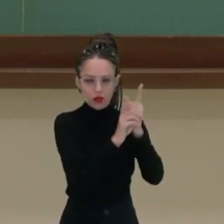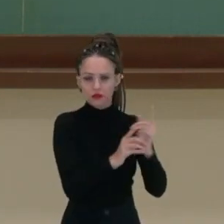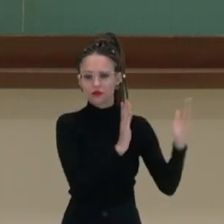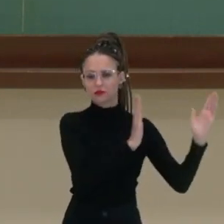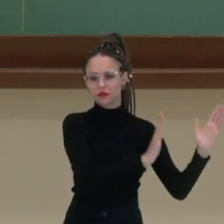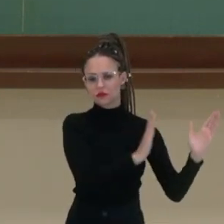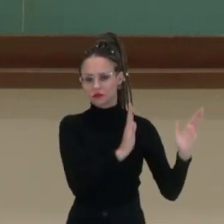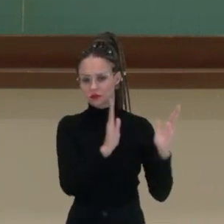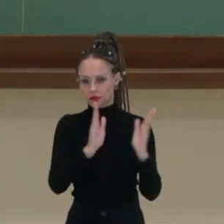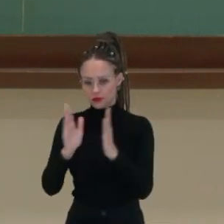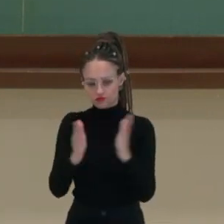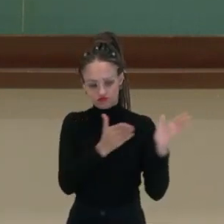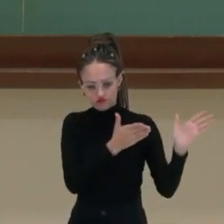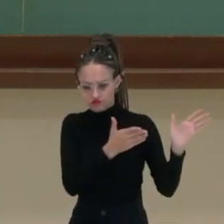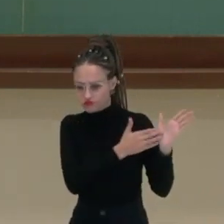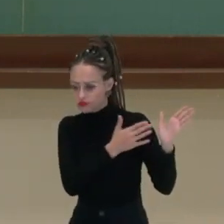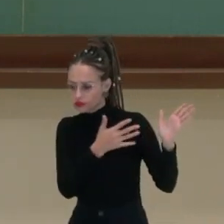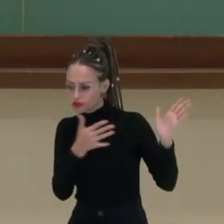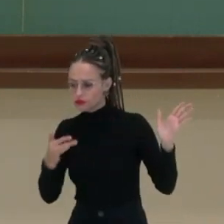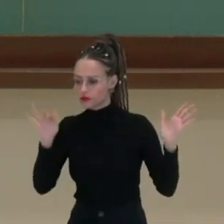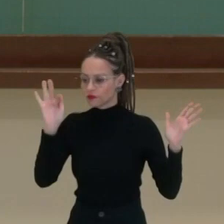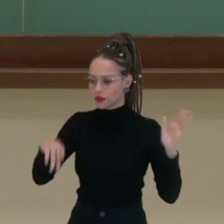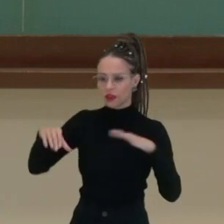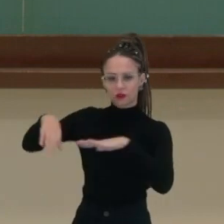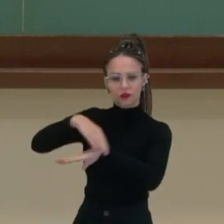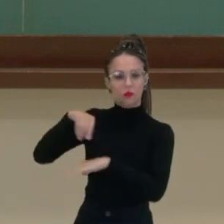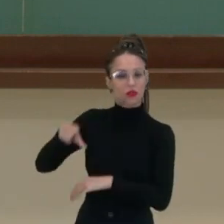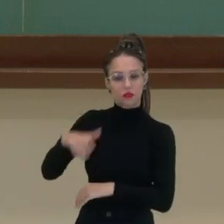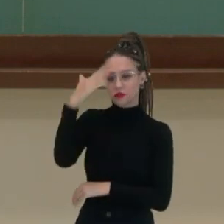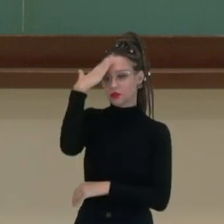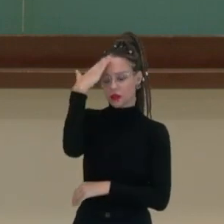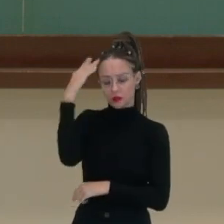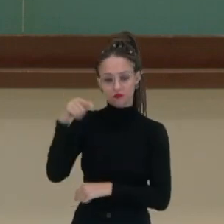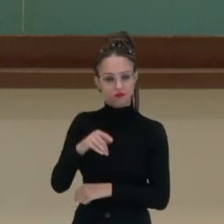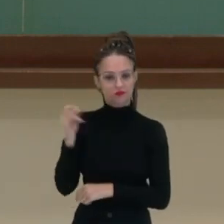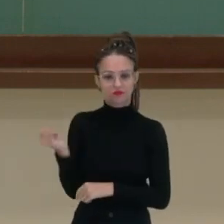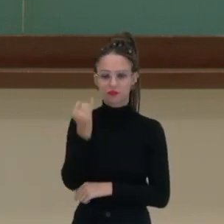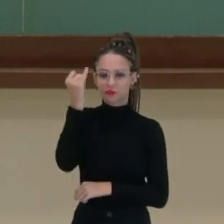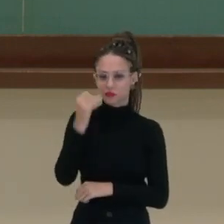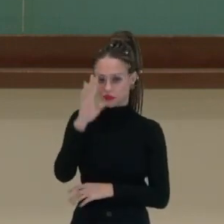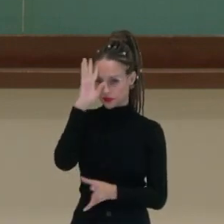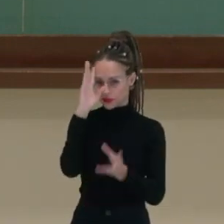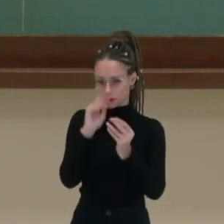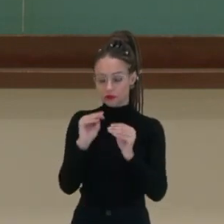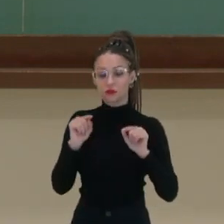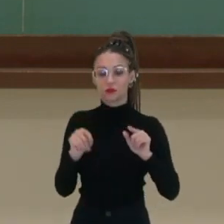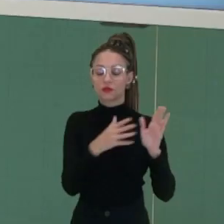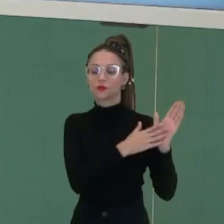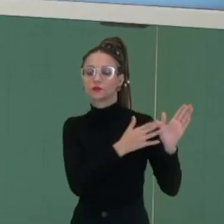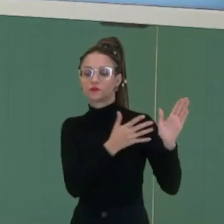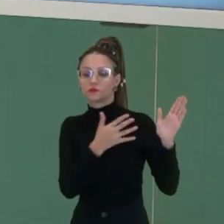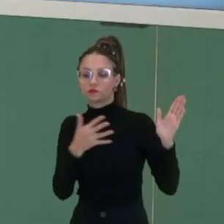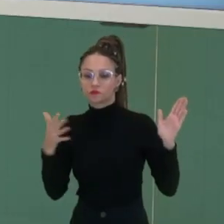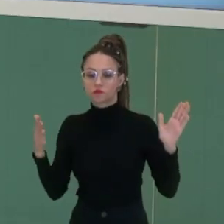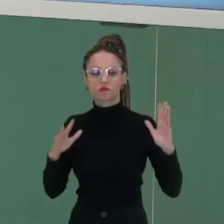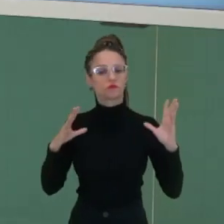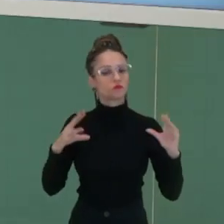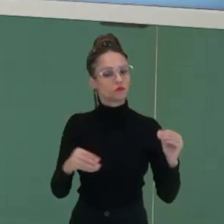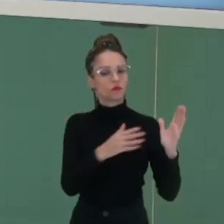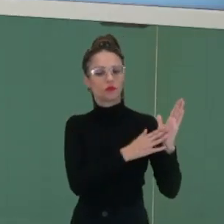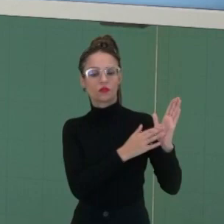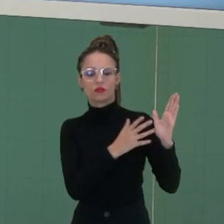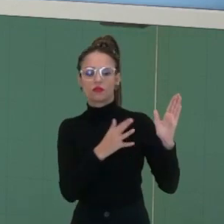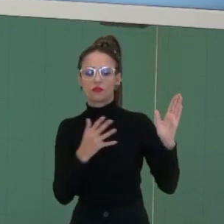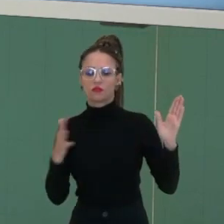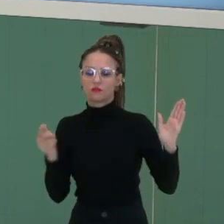processo até ficar o produto final, que é a sandália. Isso é muito importante entender isso, que todo o processo